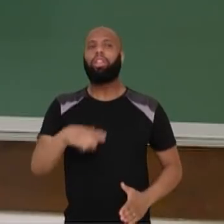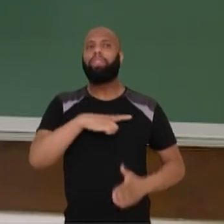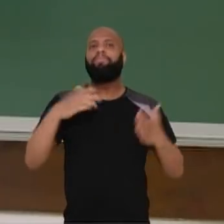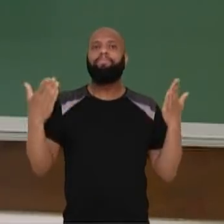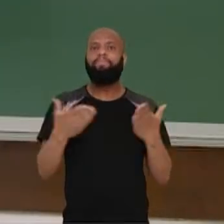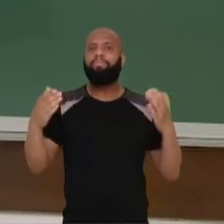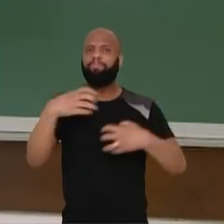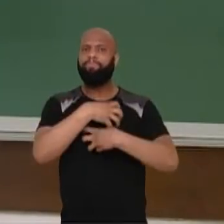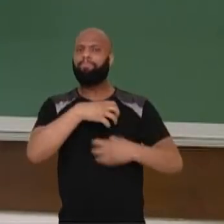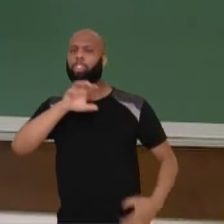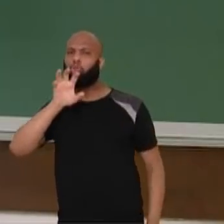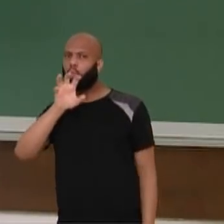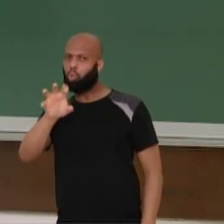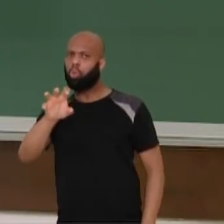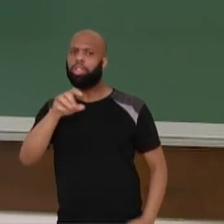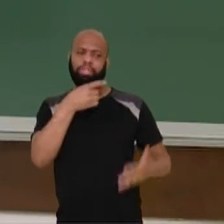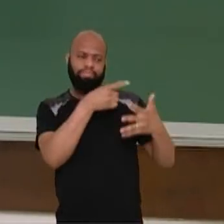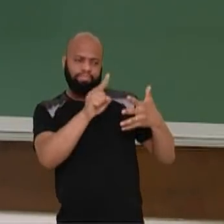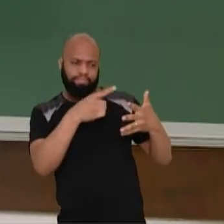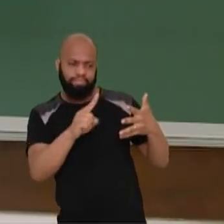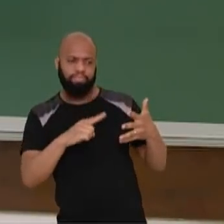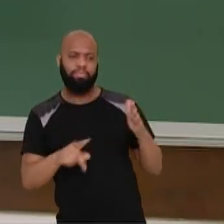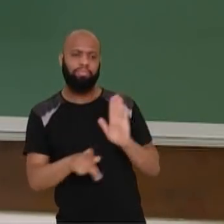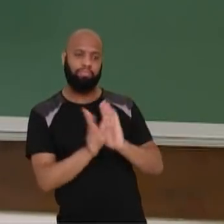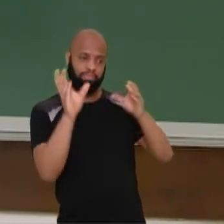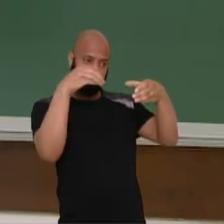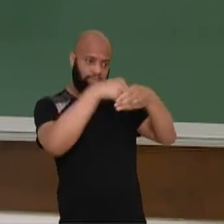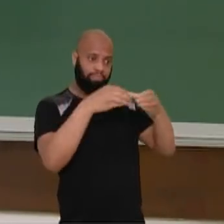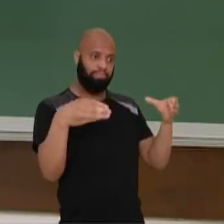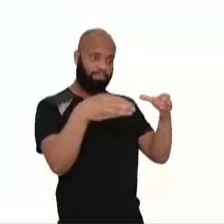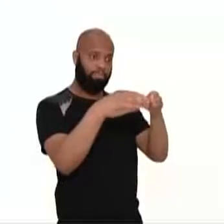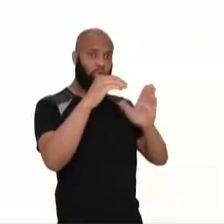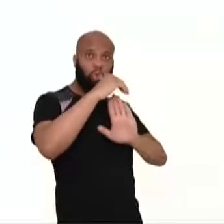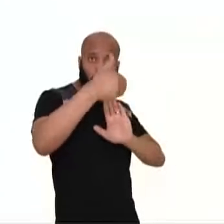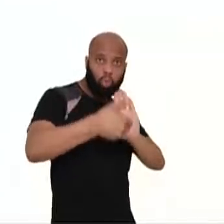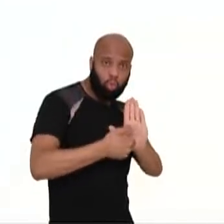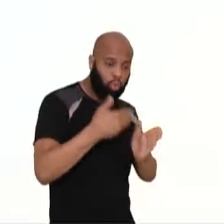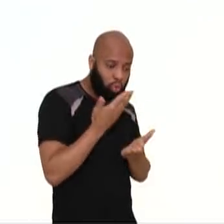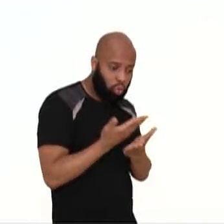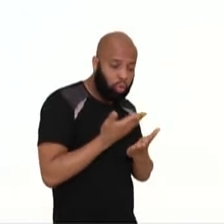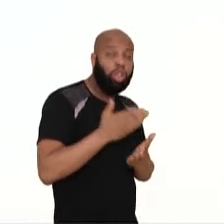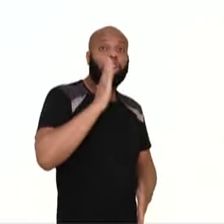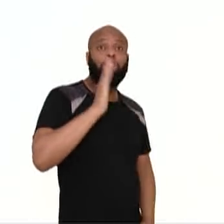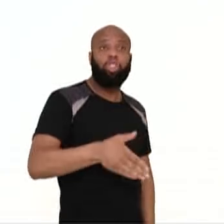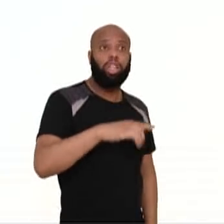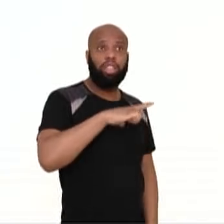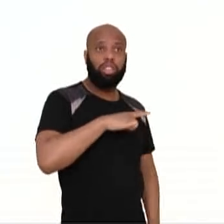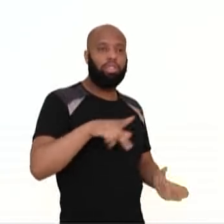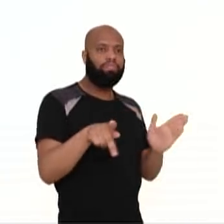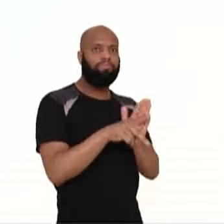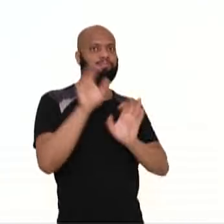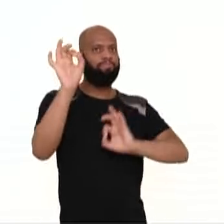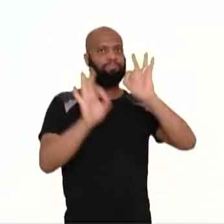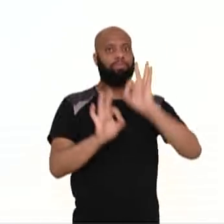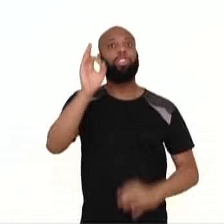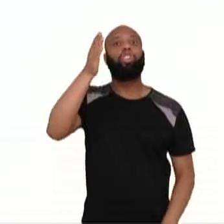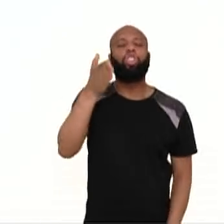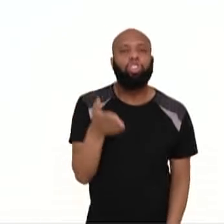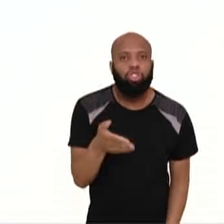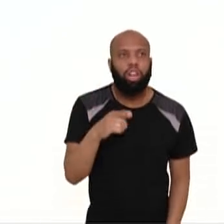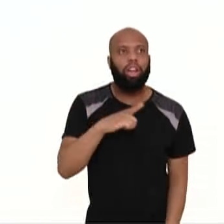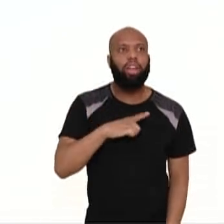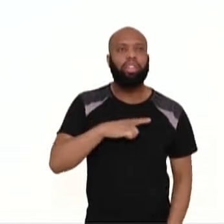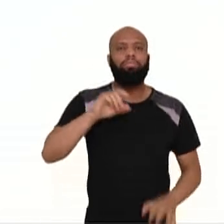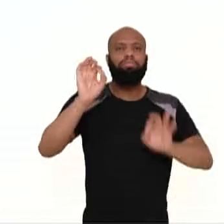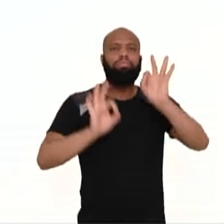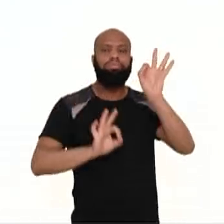da amostra sistemática, os elementos da população a ser estudada já se encontram ordenados. Então, já tem